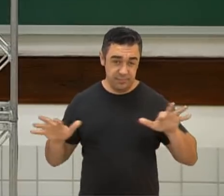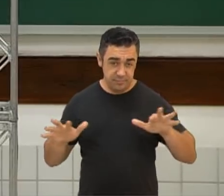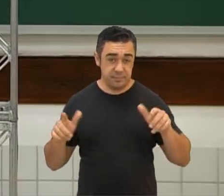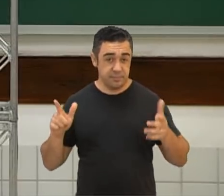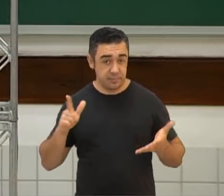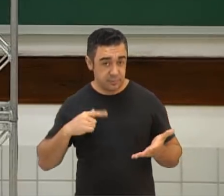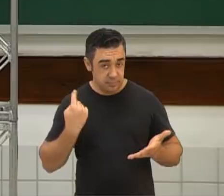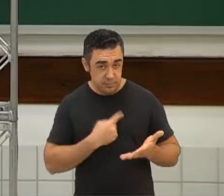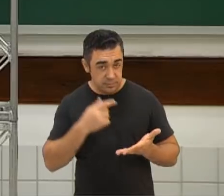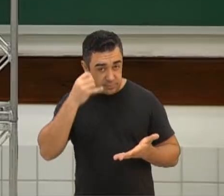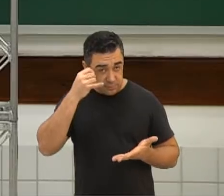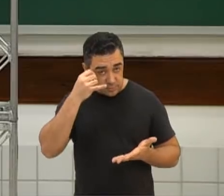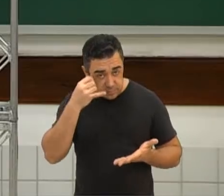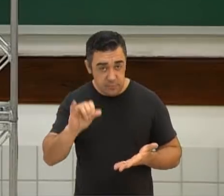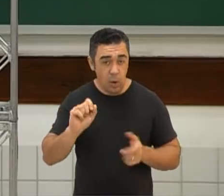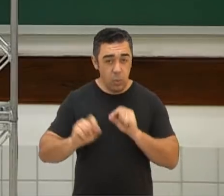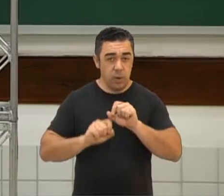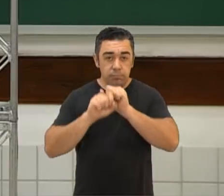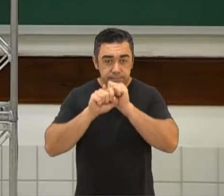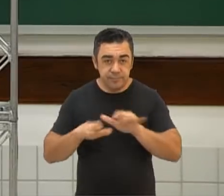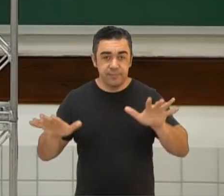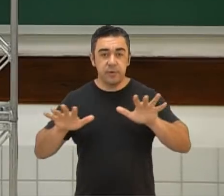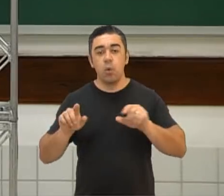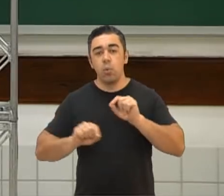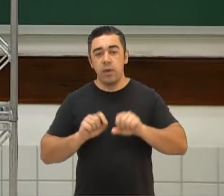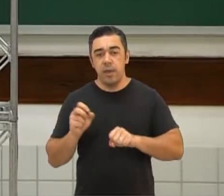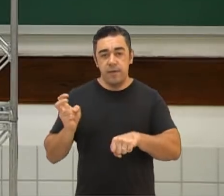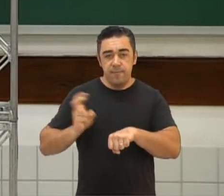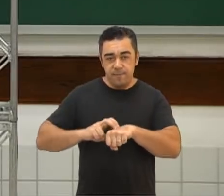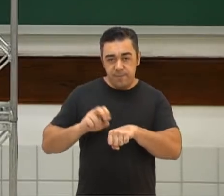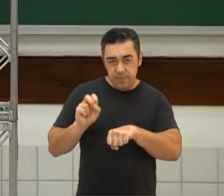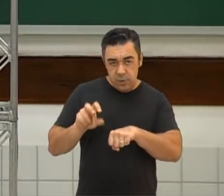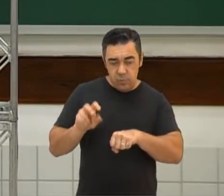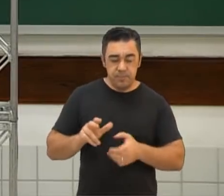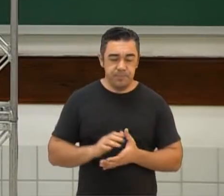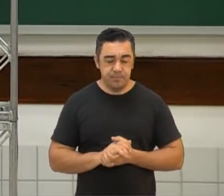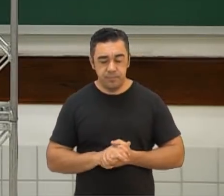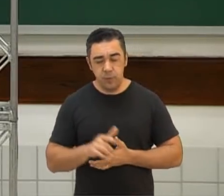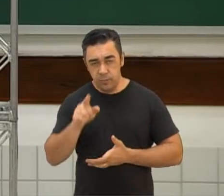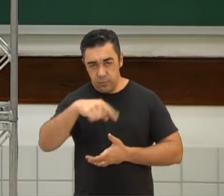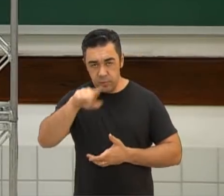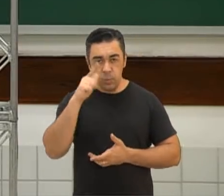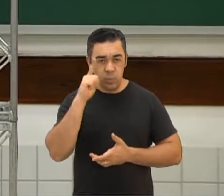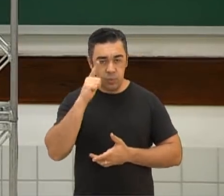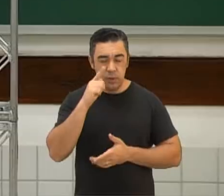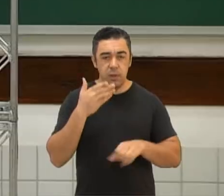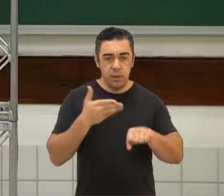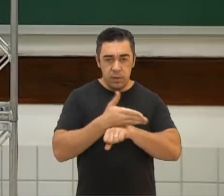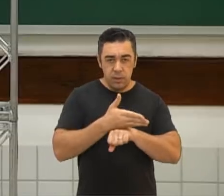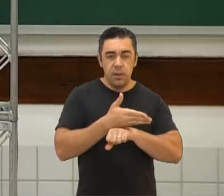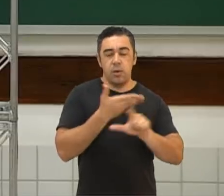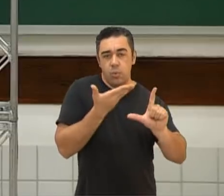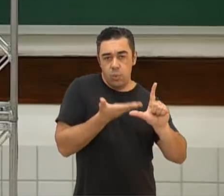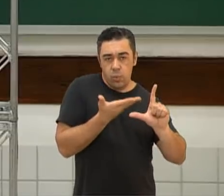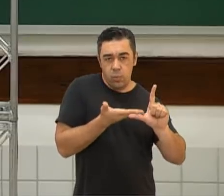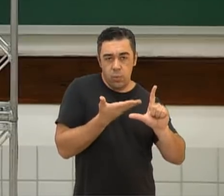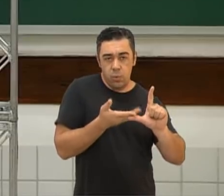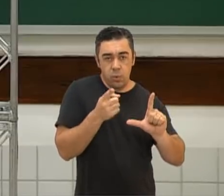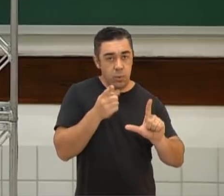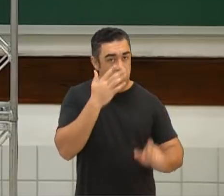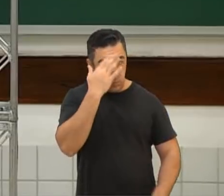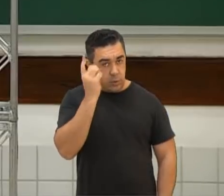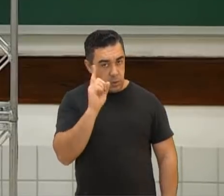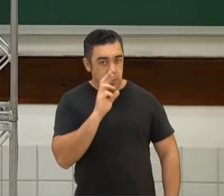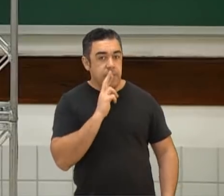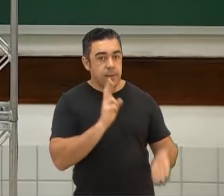gente poder evitar a proliferação do vírus. Os estudantes que têm acesso ao aplicativo Google Classroom, não se esqueçam de responder